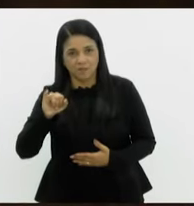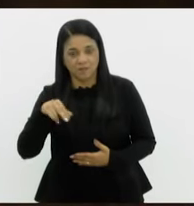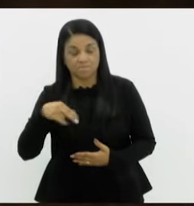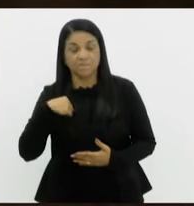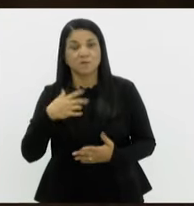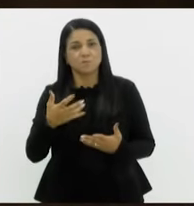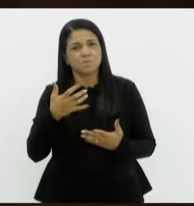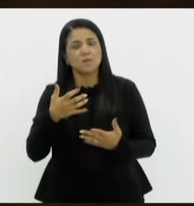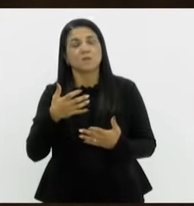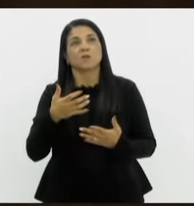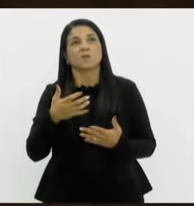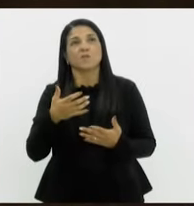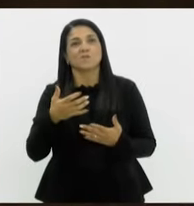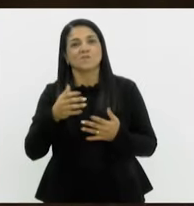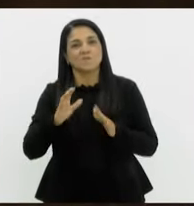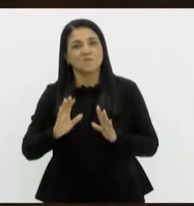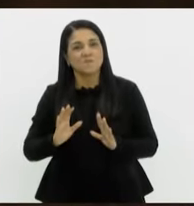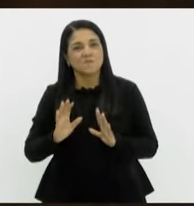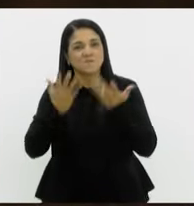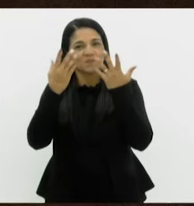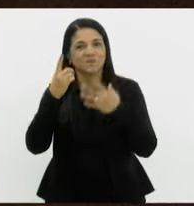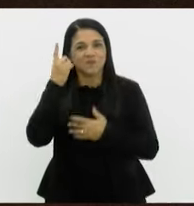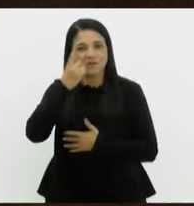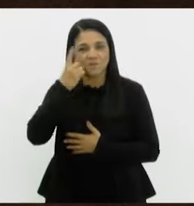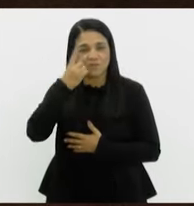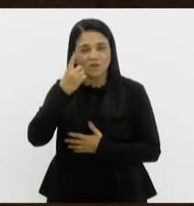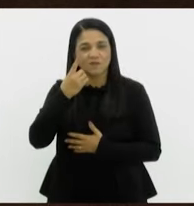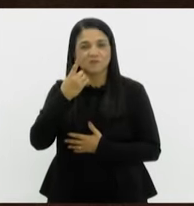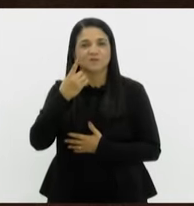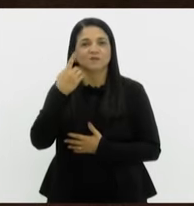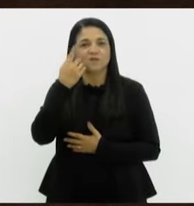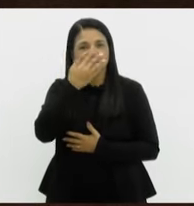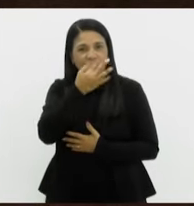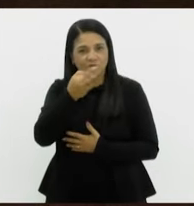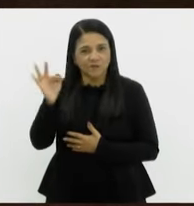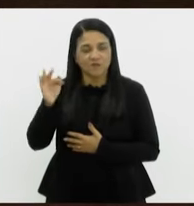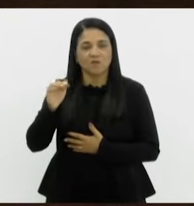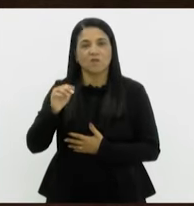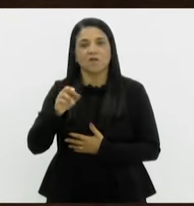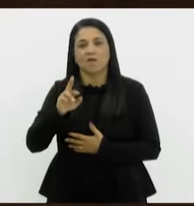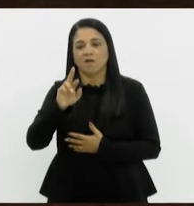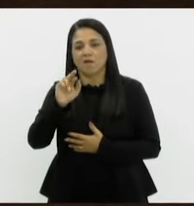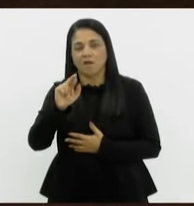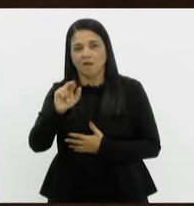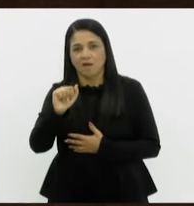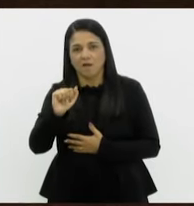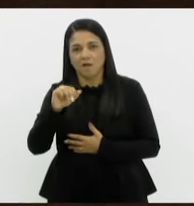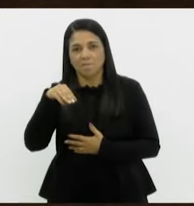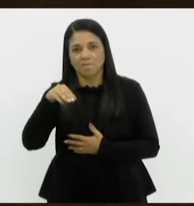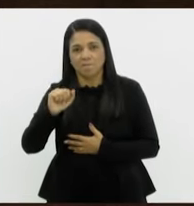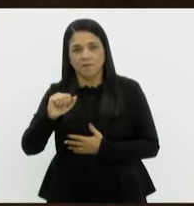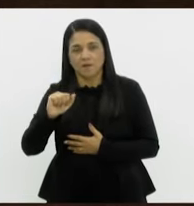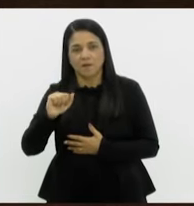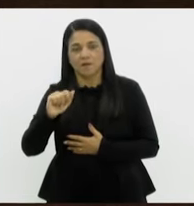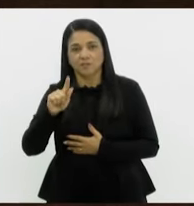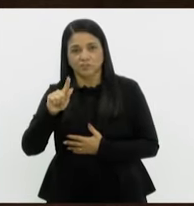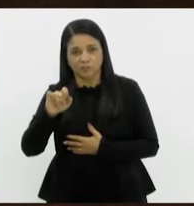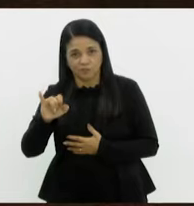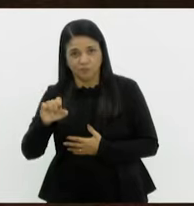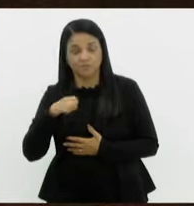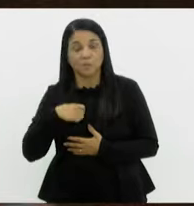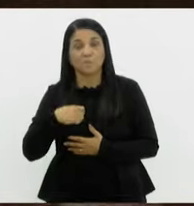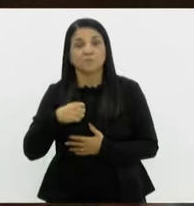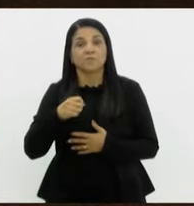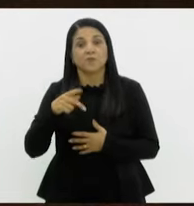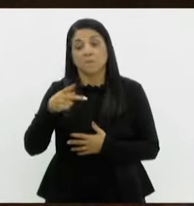saudação ao meu amigo, deputado federal Ramagem, pré-candidato a prefeito do Rio de Janeiro, que